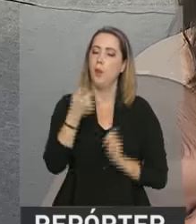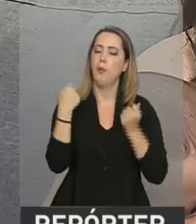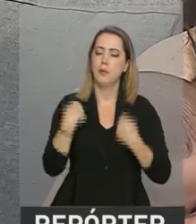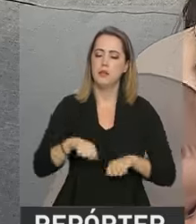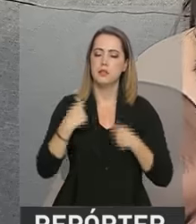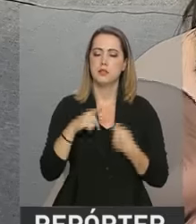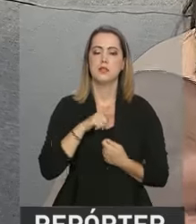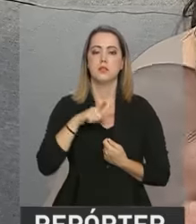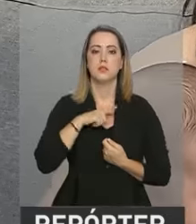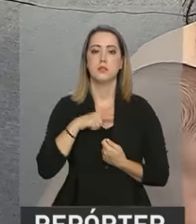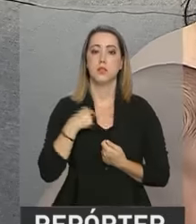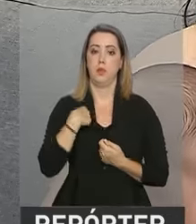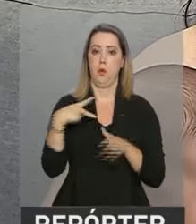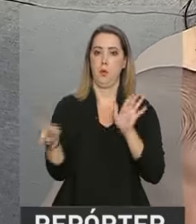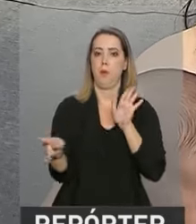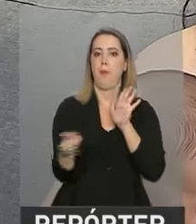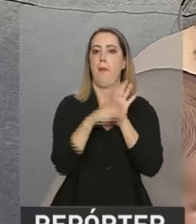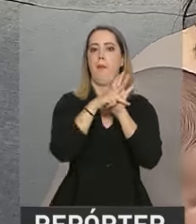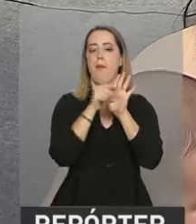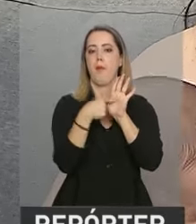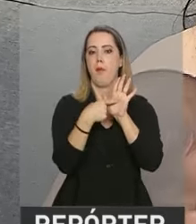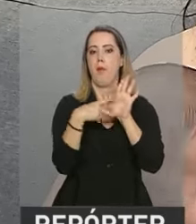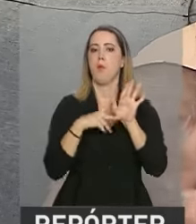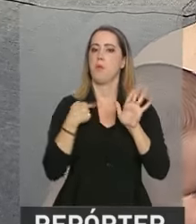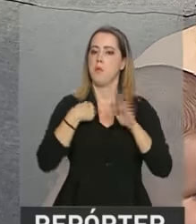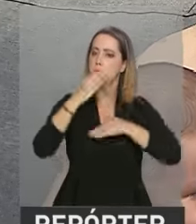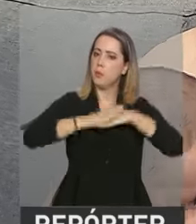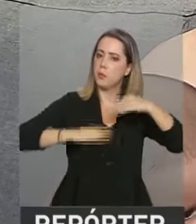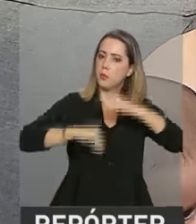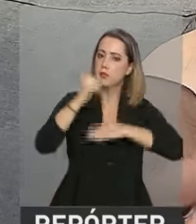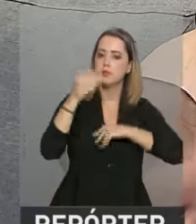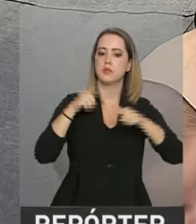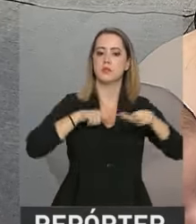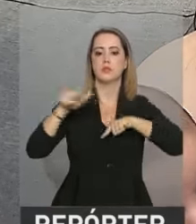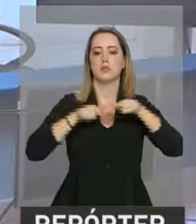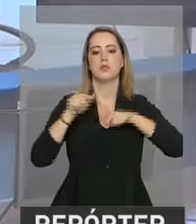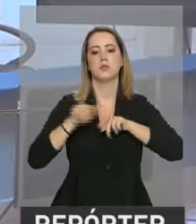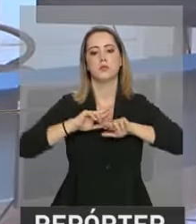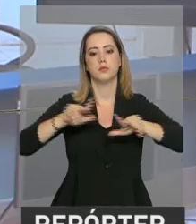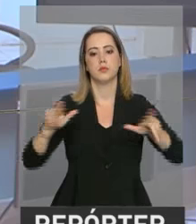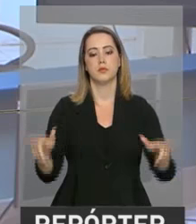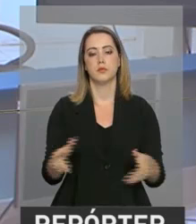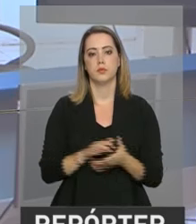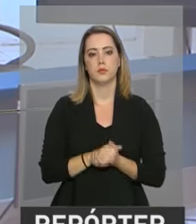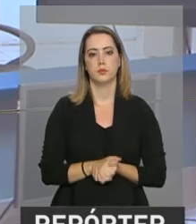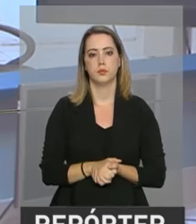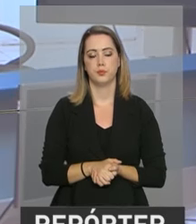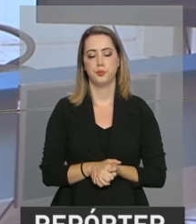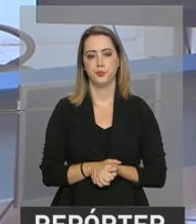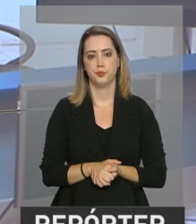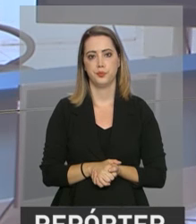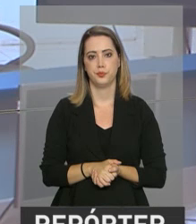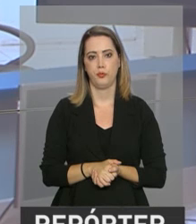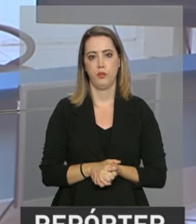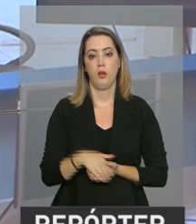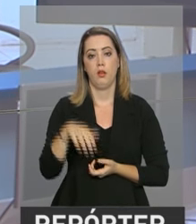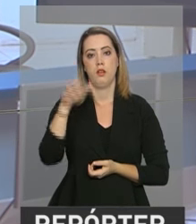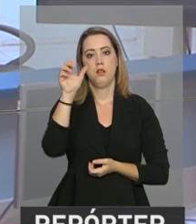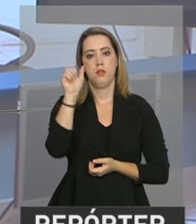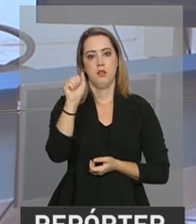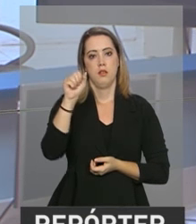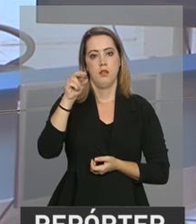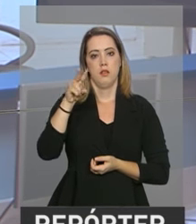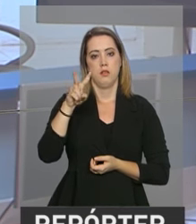ter o meu papel como um profissional, trabalhar e tudo mais. A Agência Nacional de